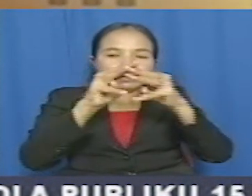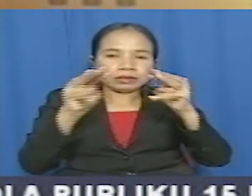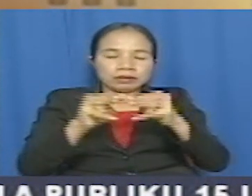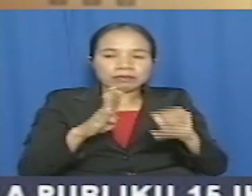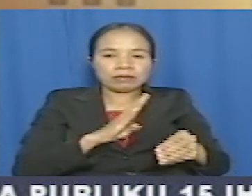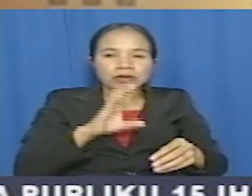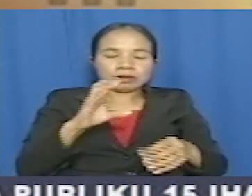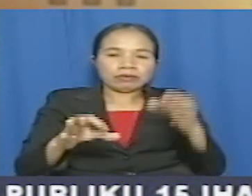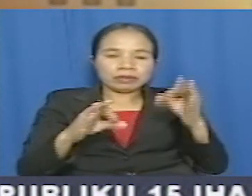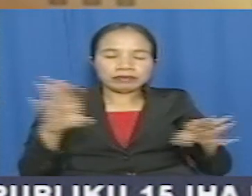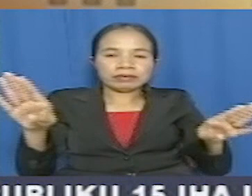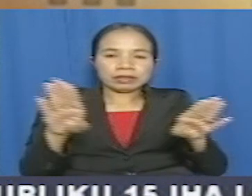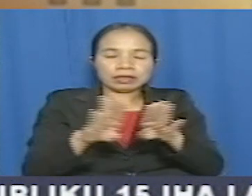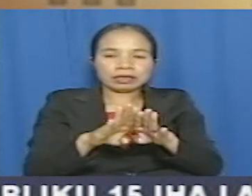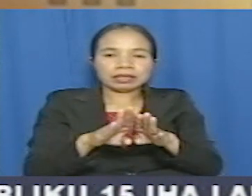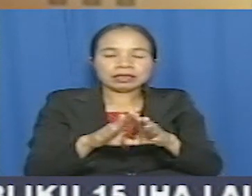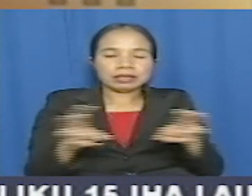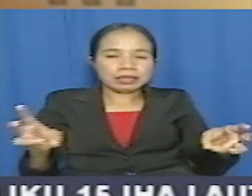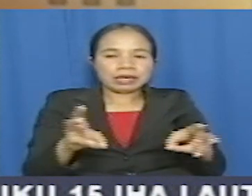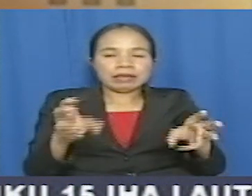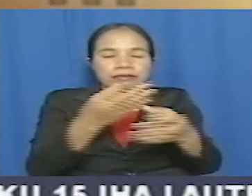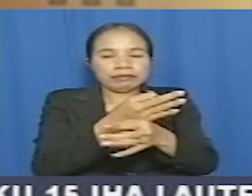Baucau, mas que cerca sanitária termina ona.